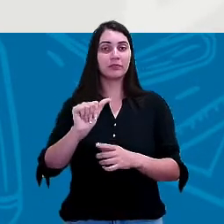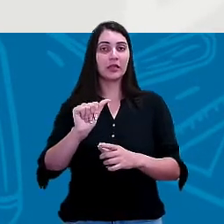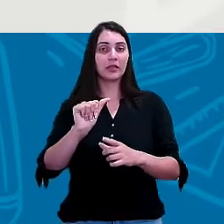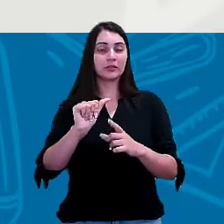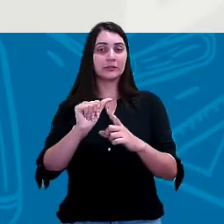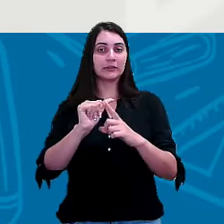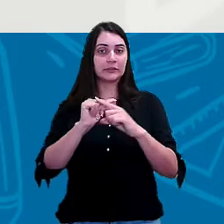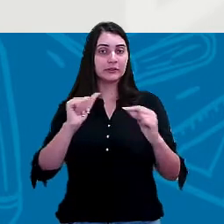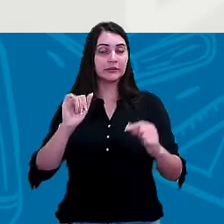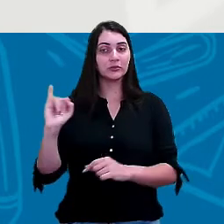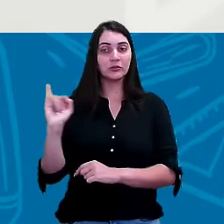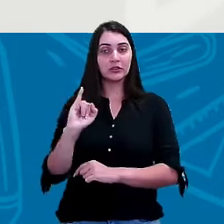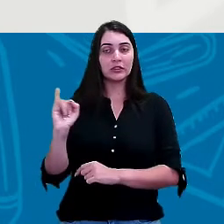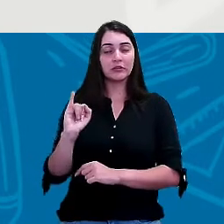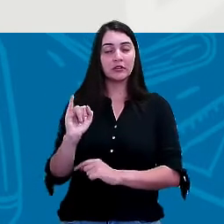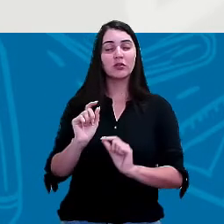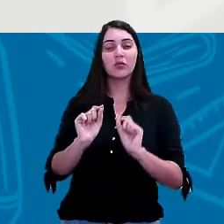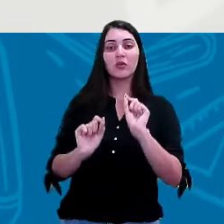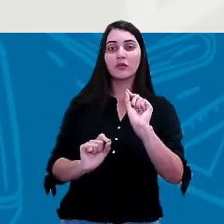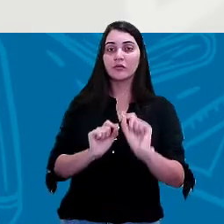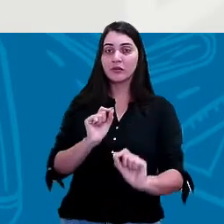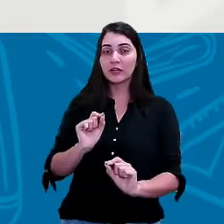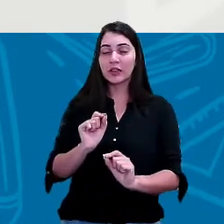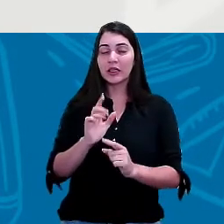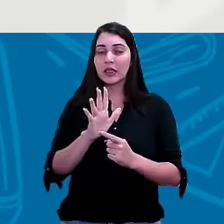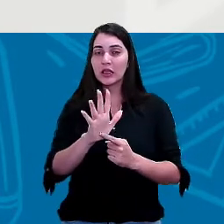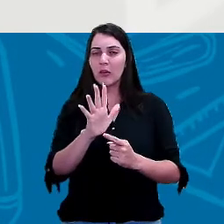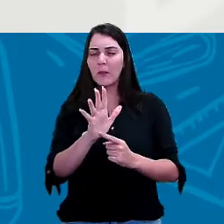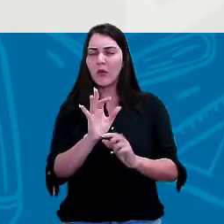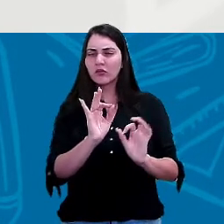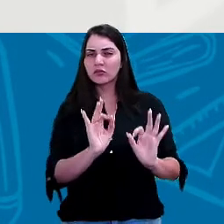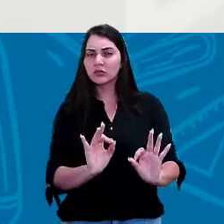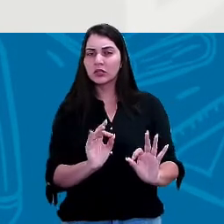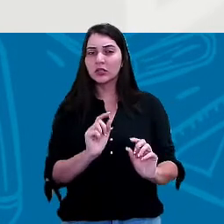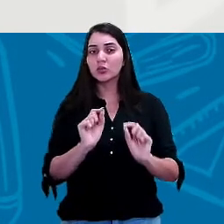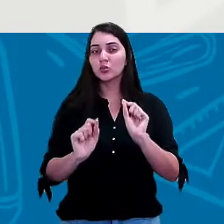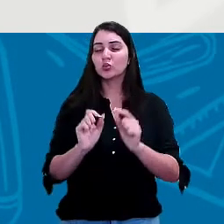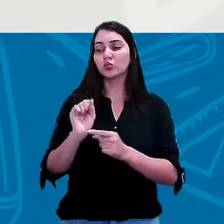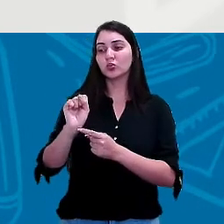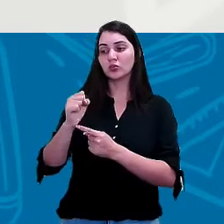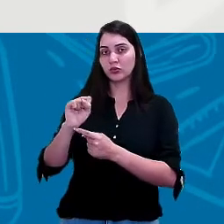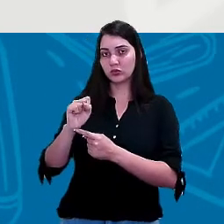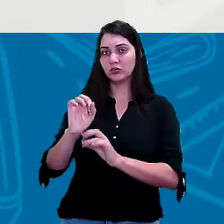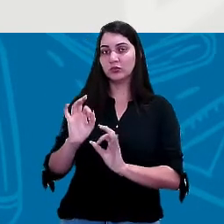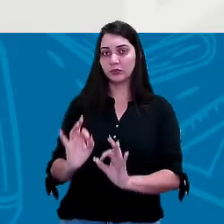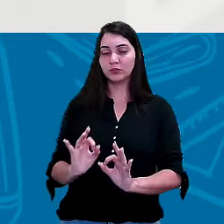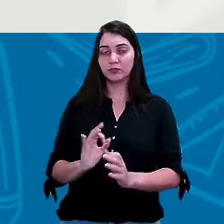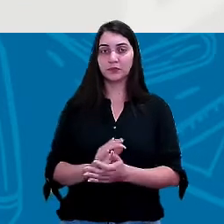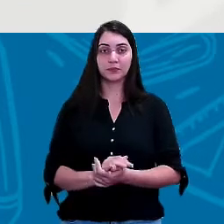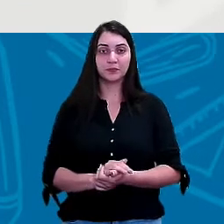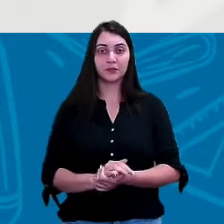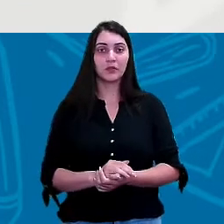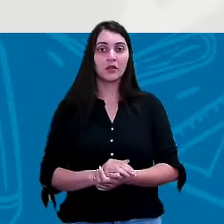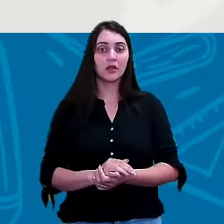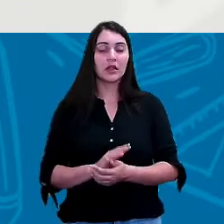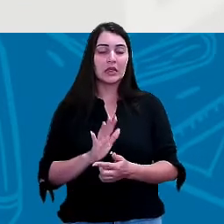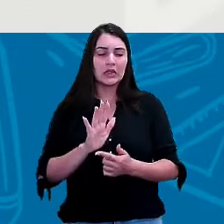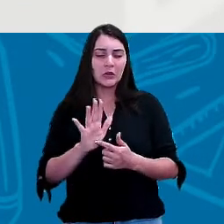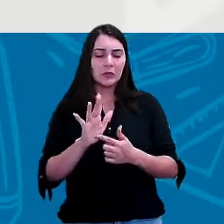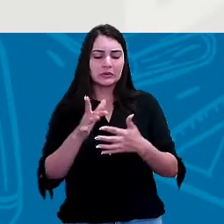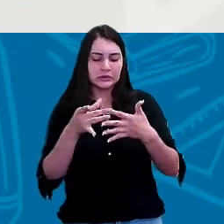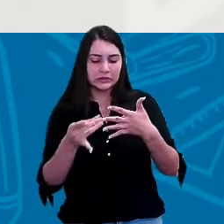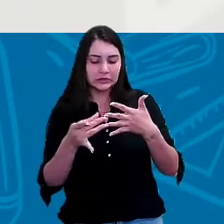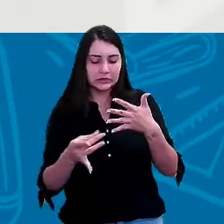são justamente os que não especificam esse substantivo, tá? Eles não definem,